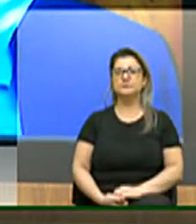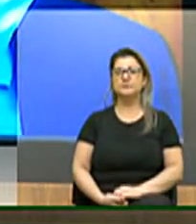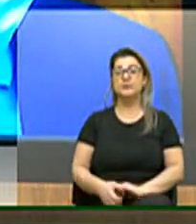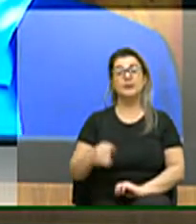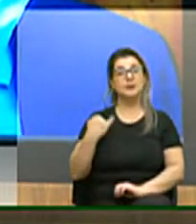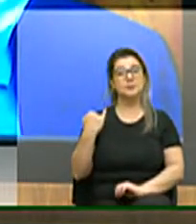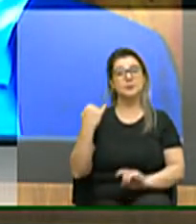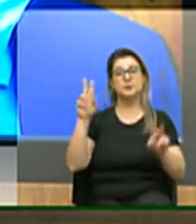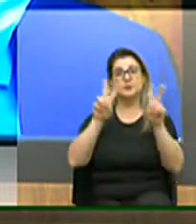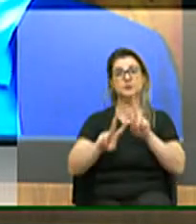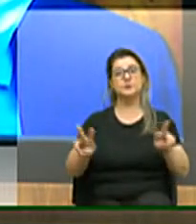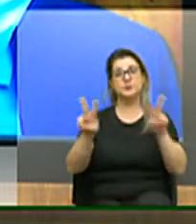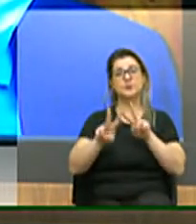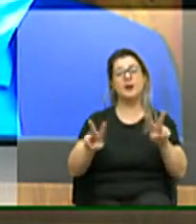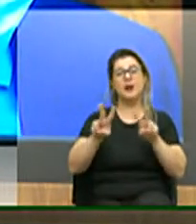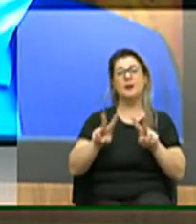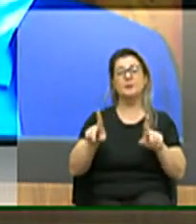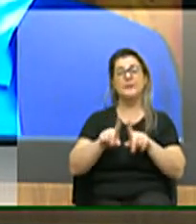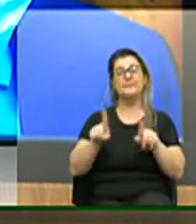aqui está chegando bem.